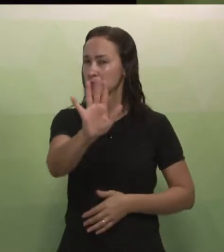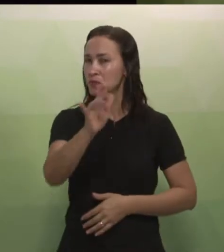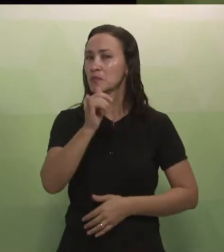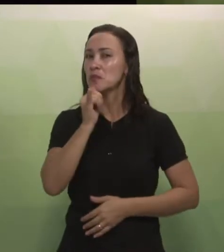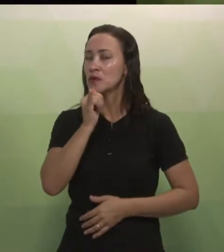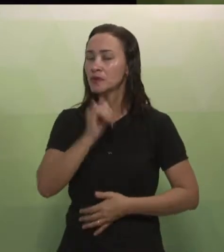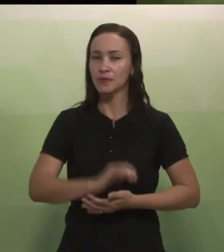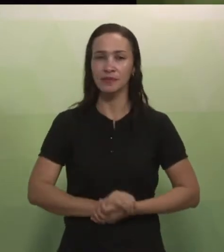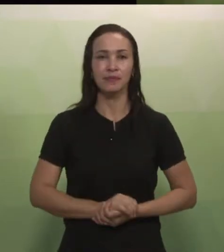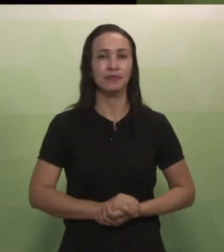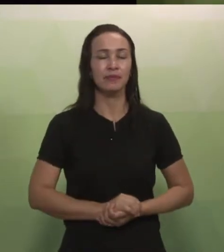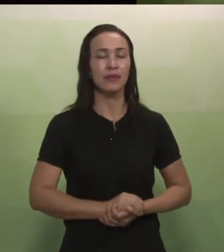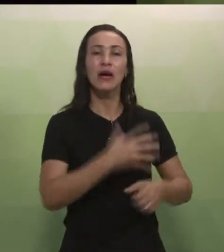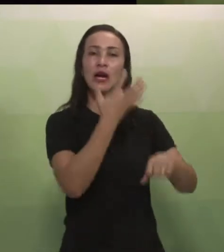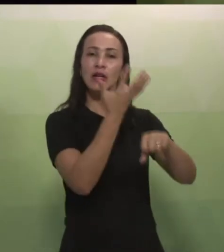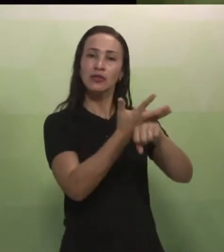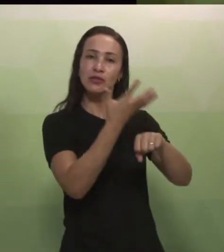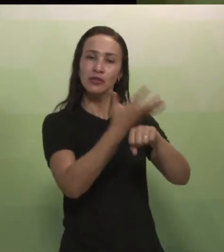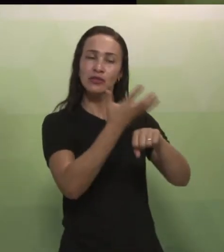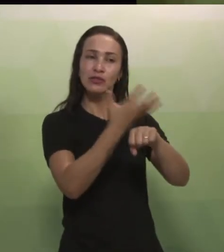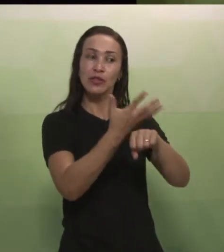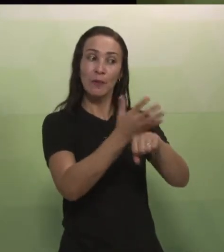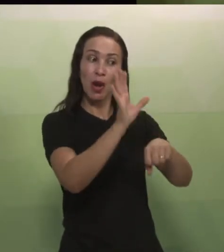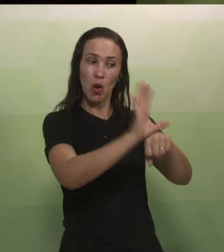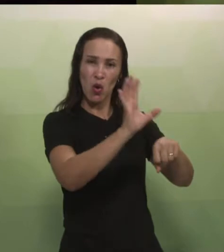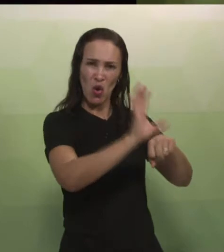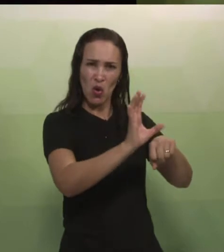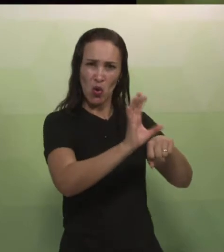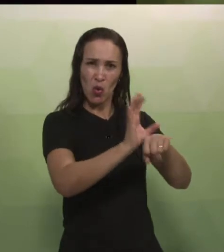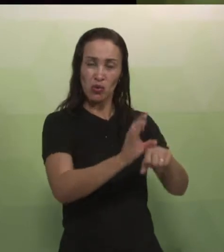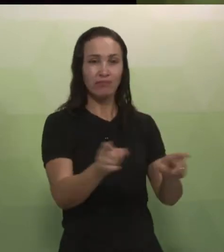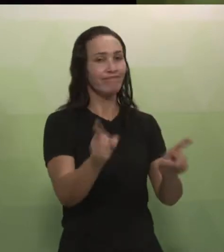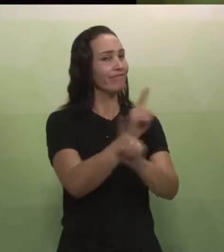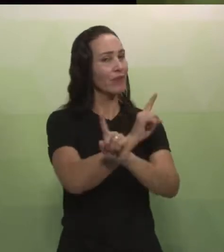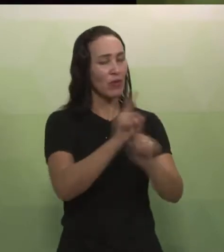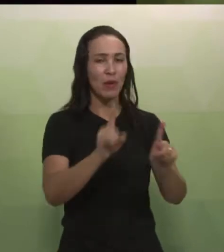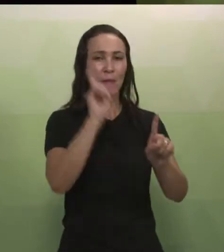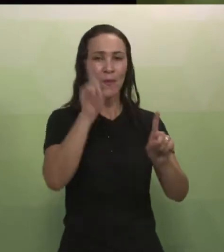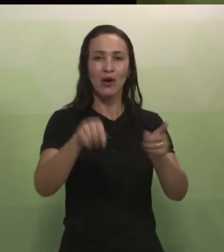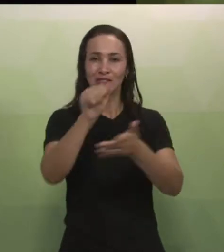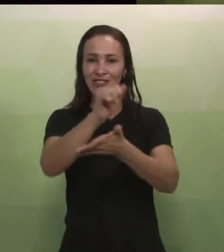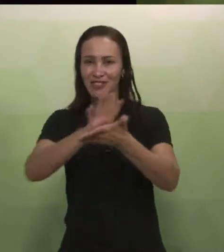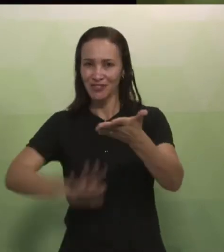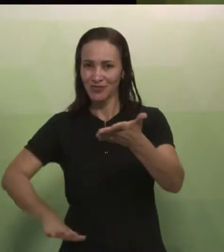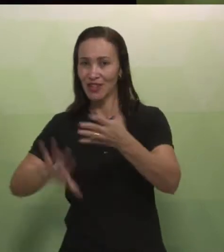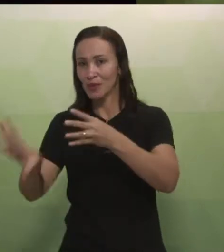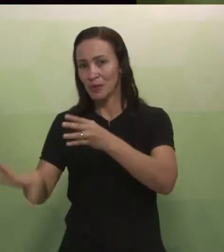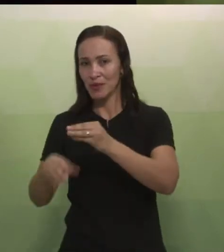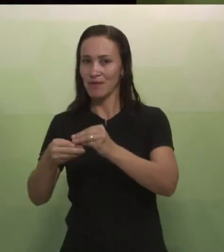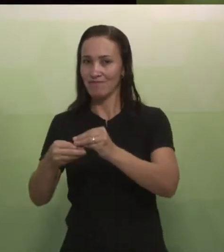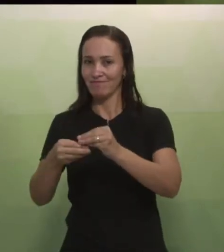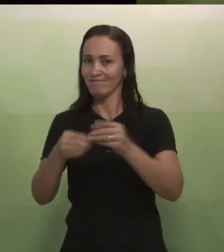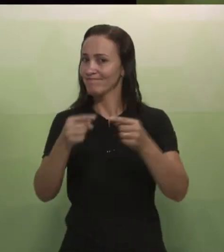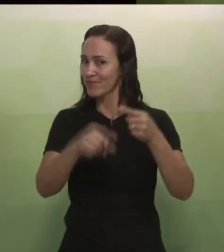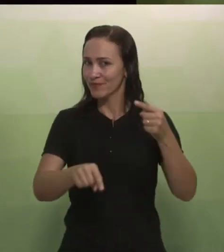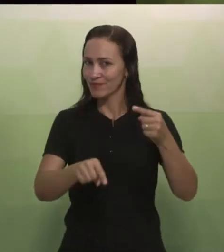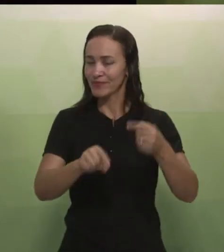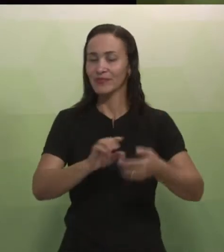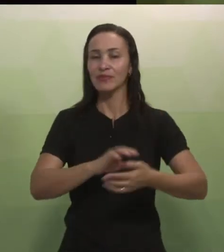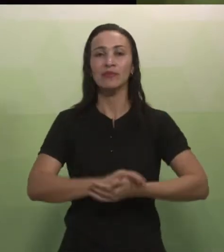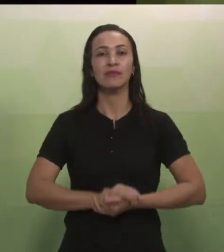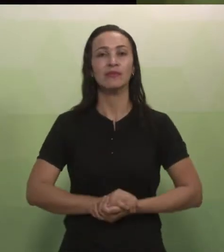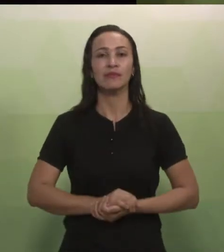Por exemplo, a disciplina do curso não pode ser considerada como atividade complementar,